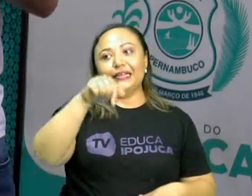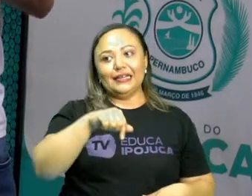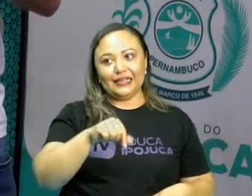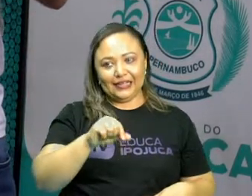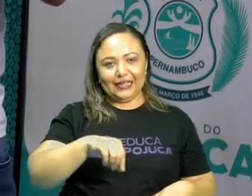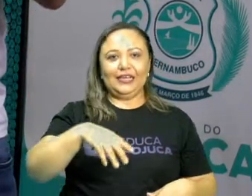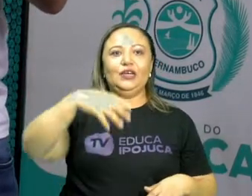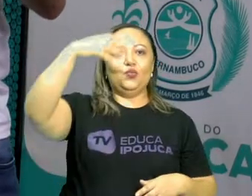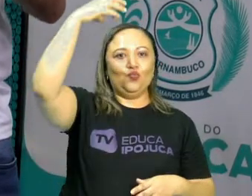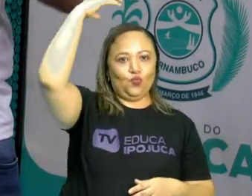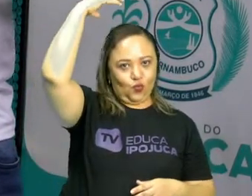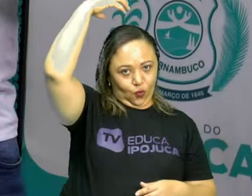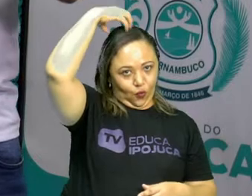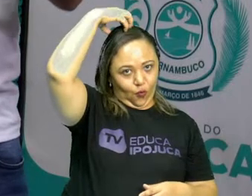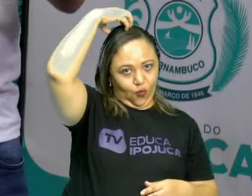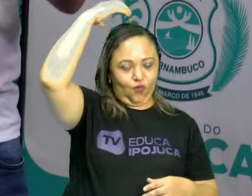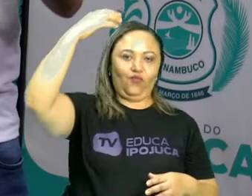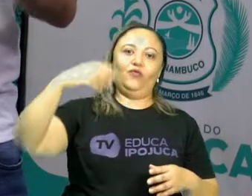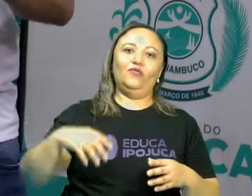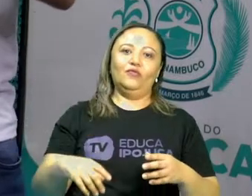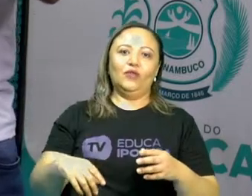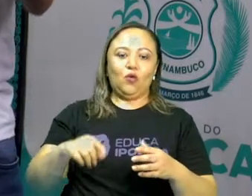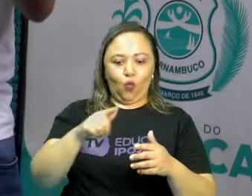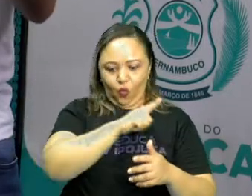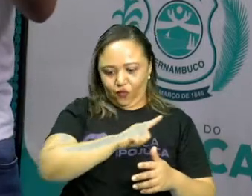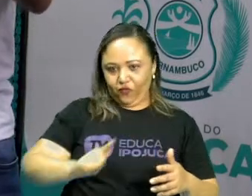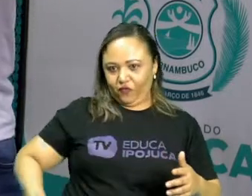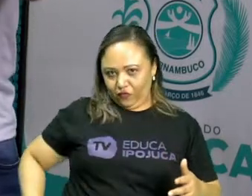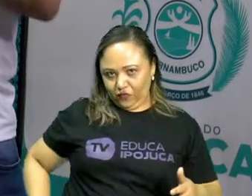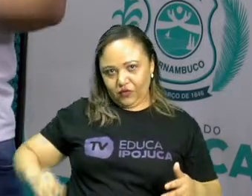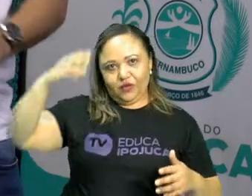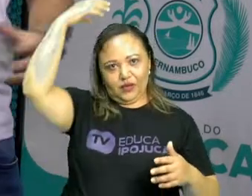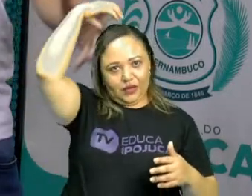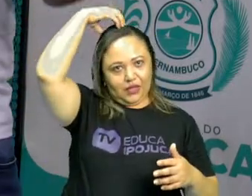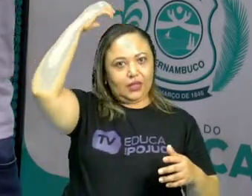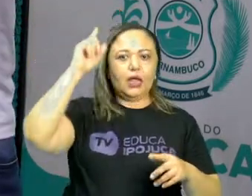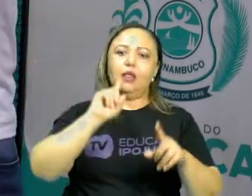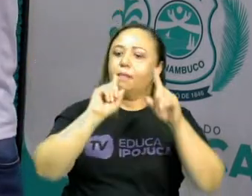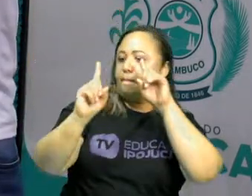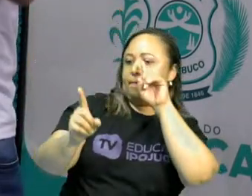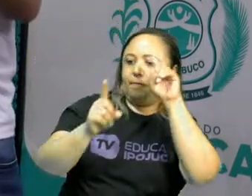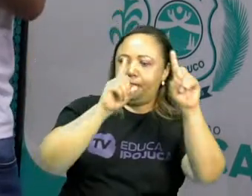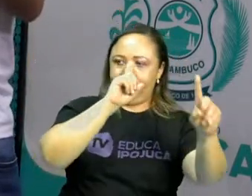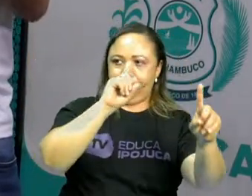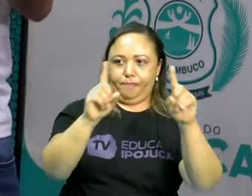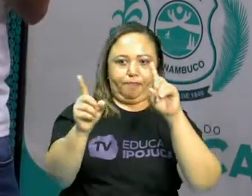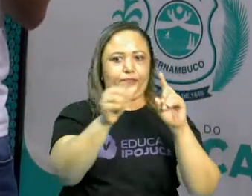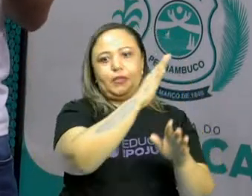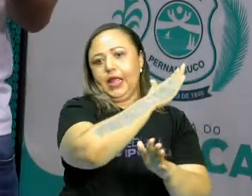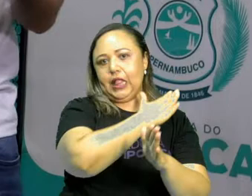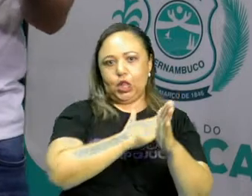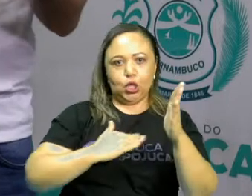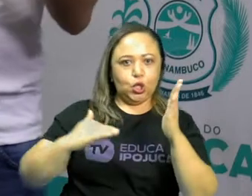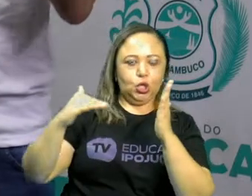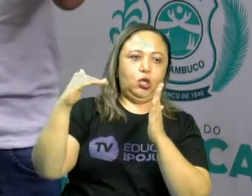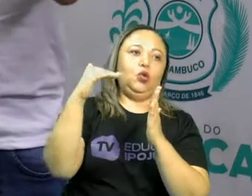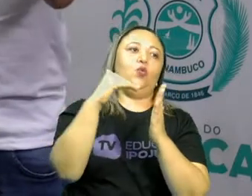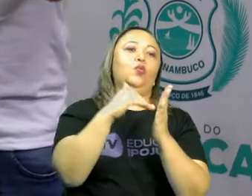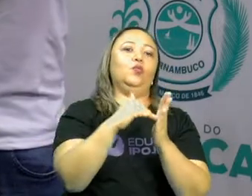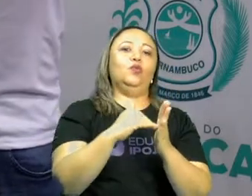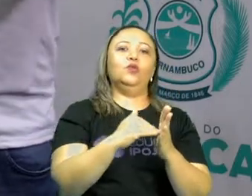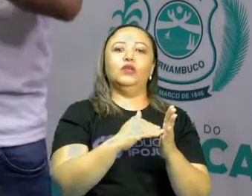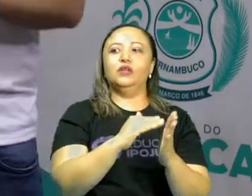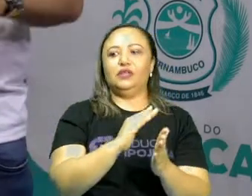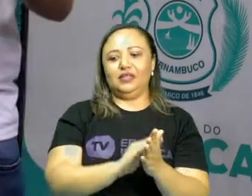monárquico nós temos então um monarca e que ele governa com poderes absolutos né